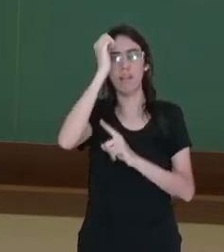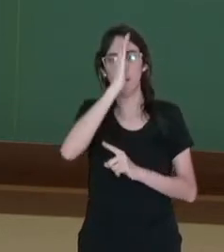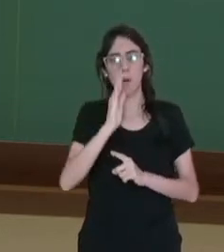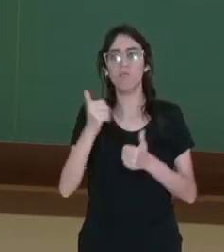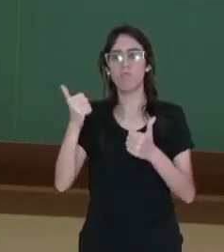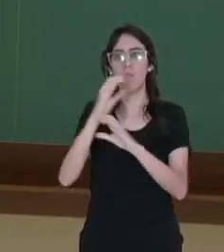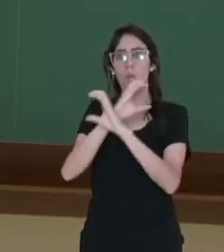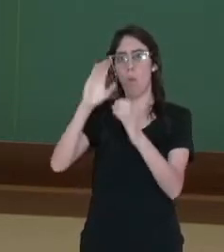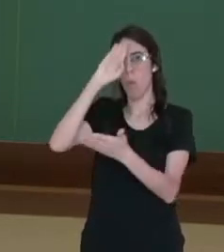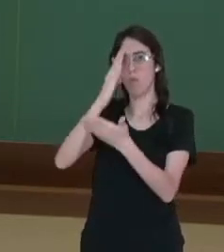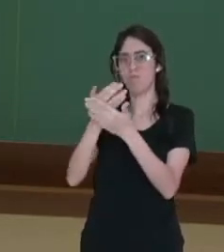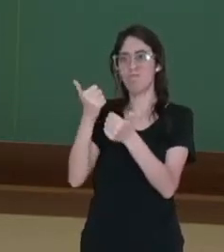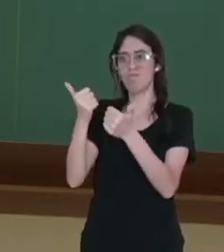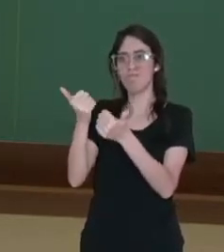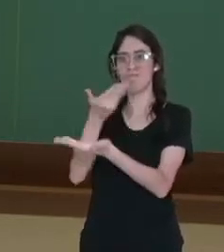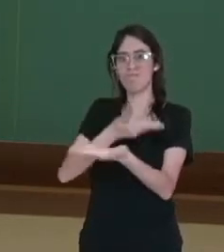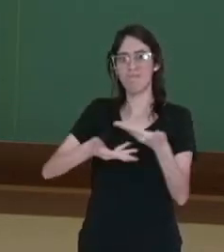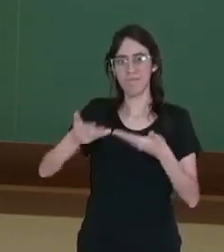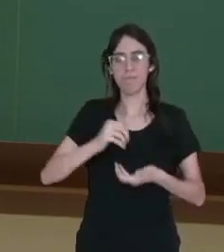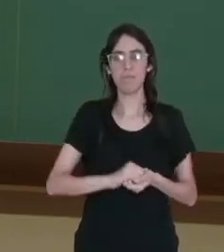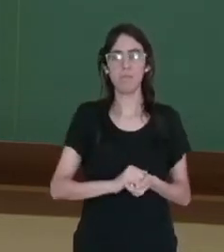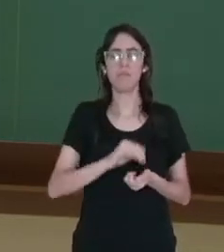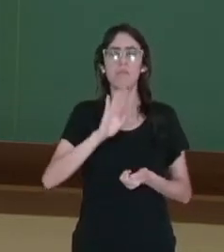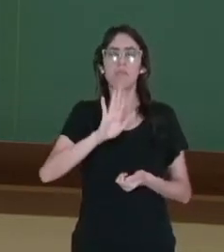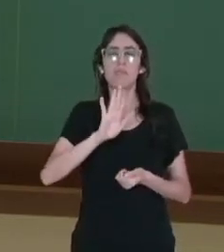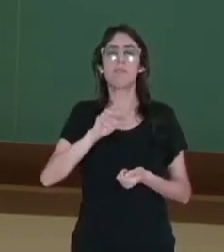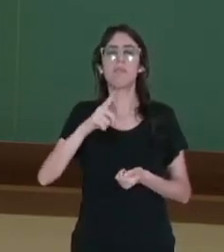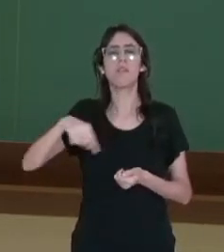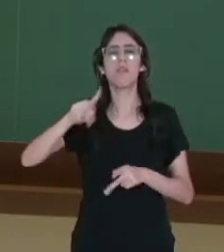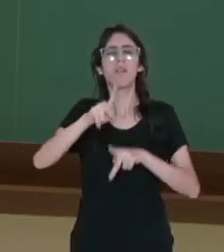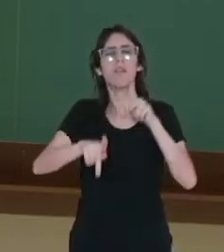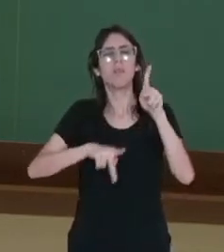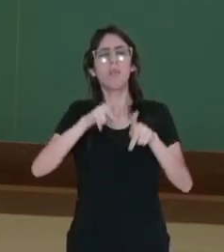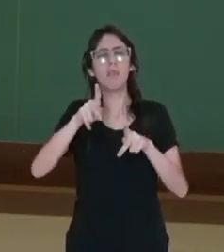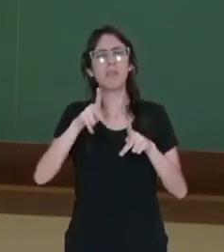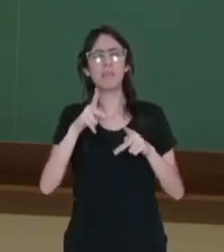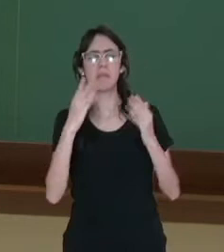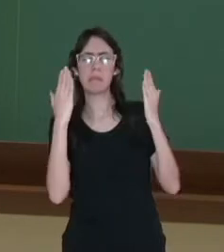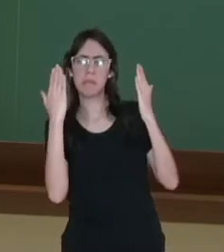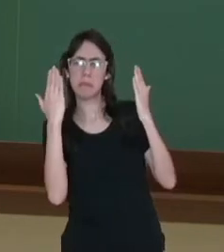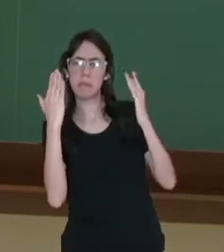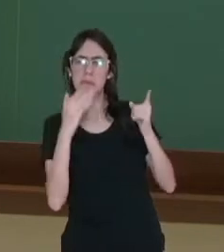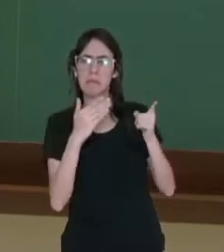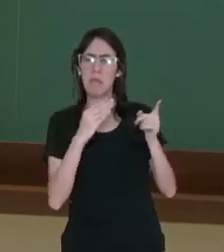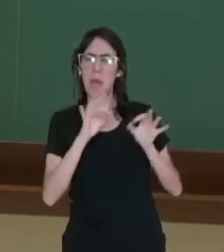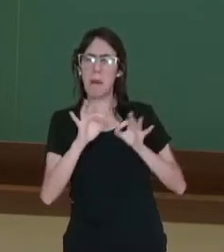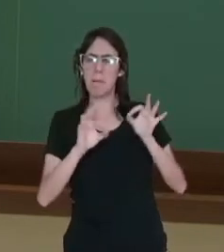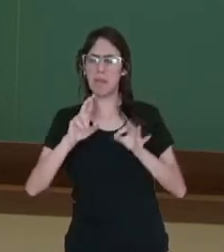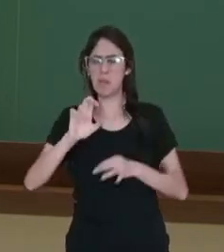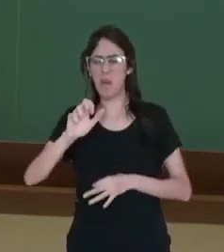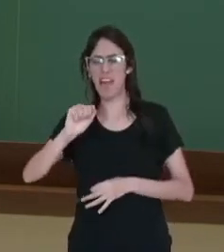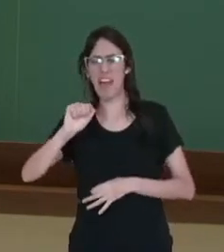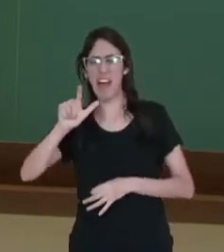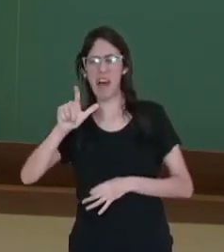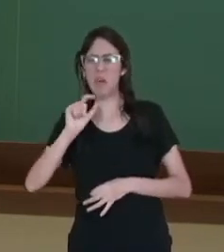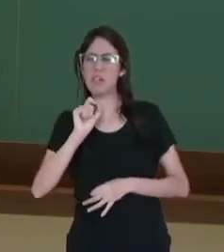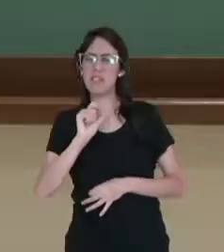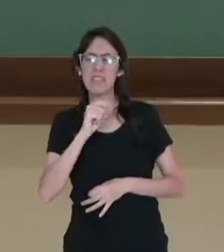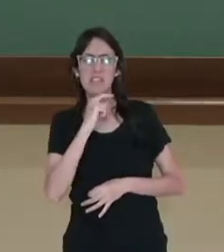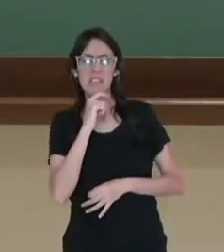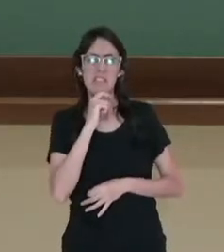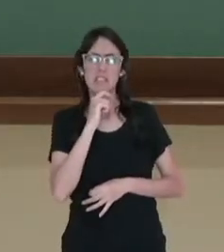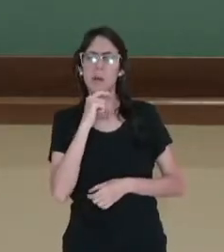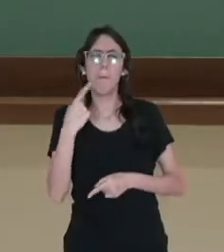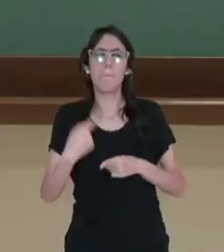Plano Real. Por que a população estava vendo com desconfiança o Plano Real no seu início? E qual foi